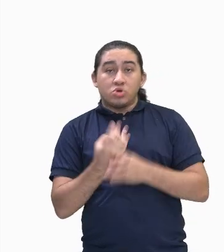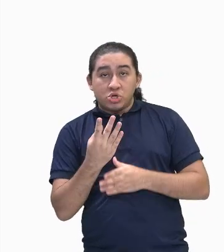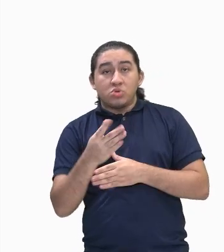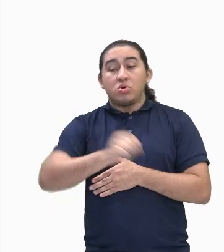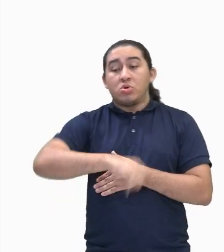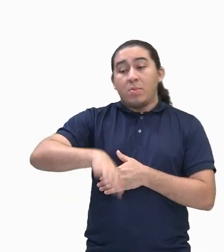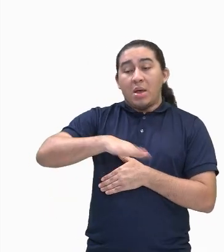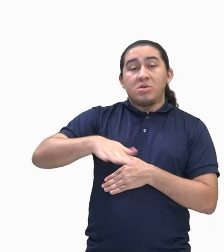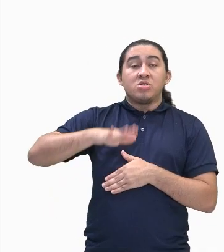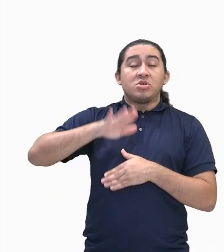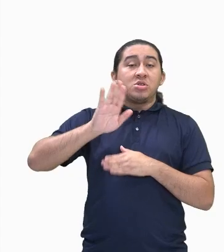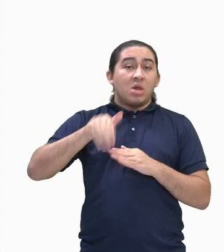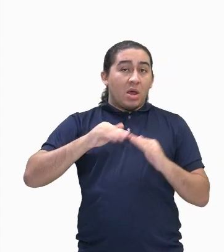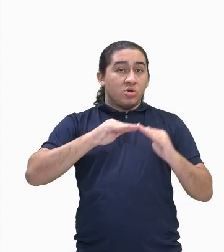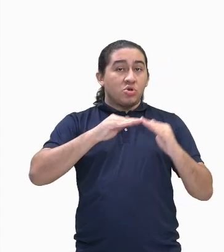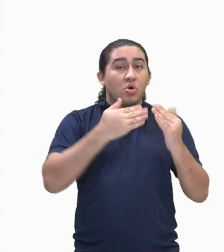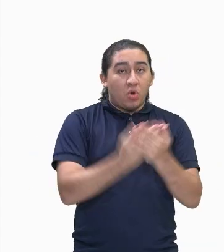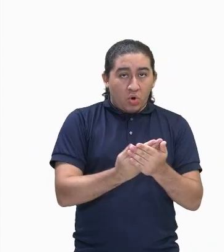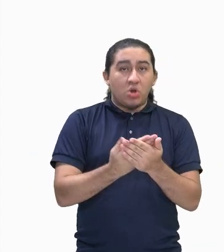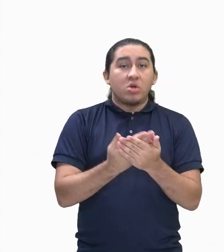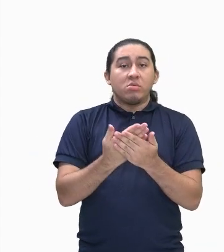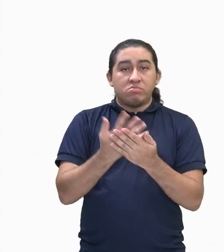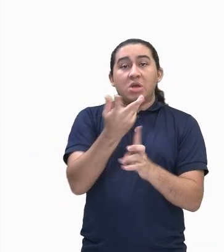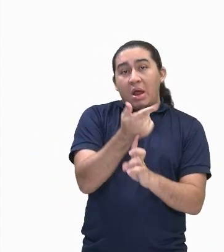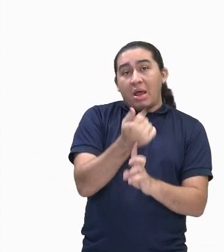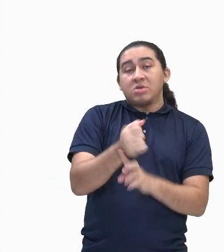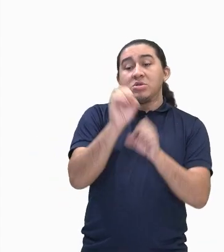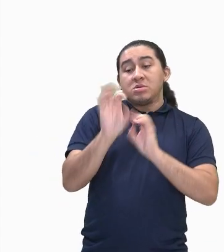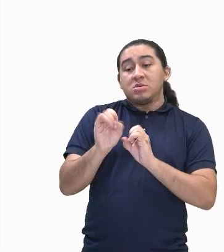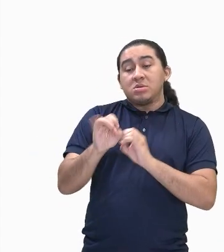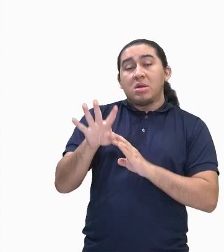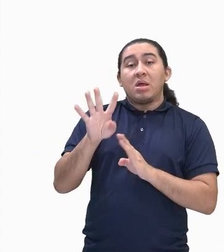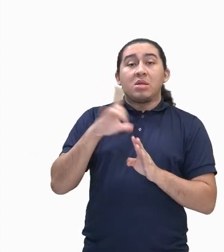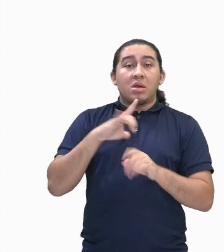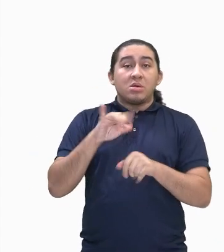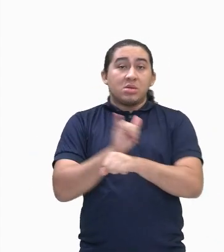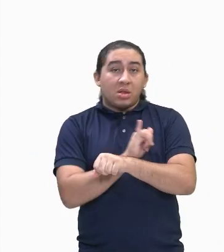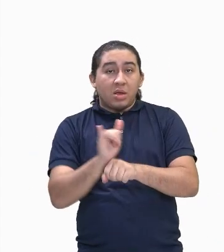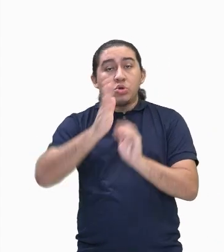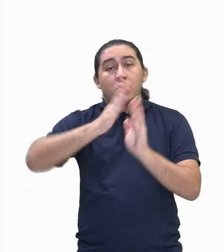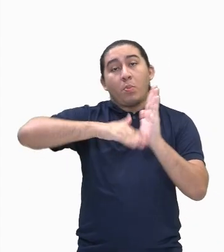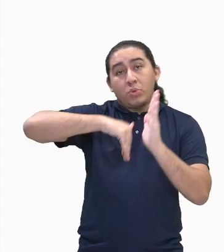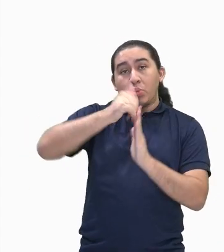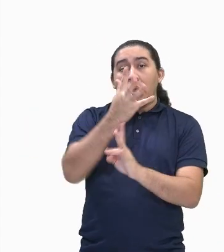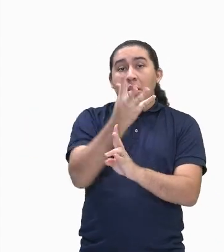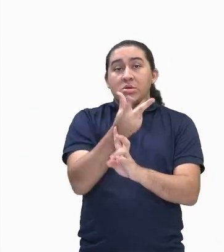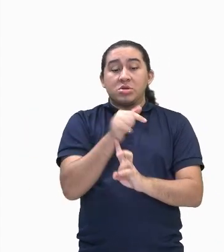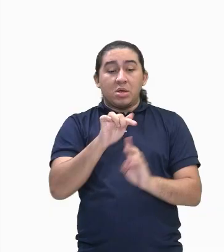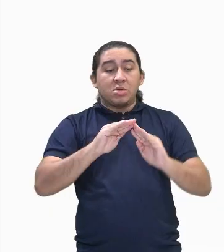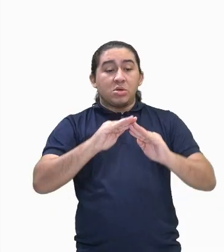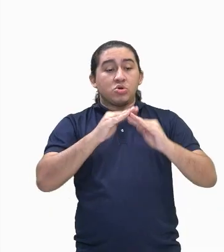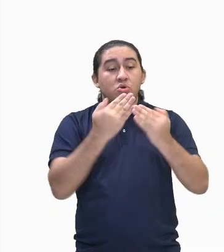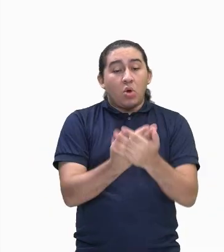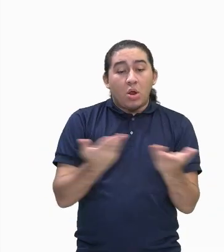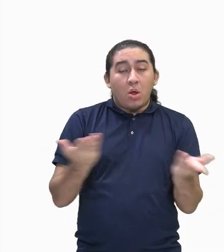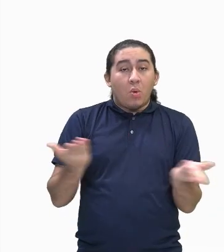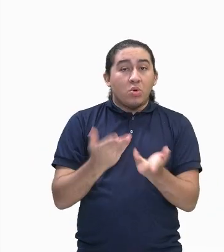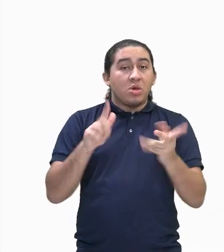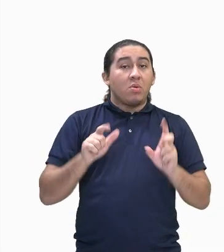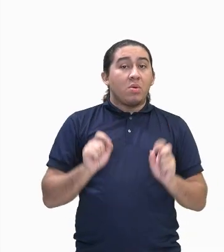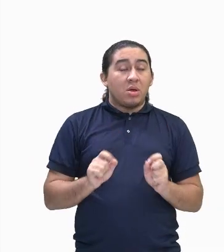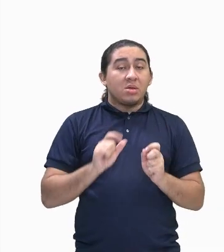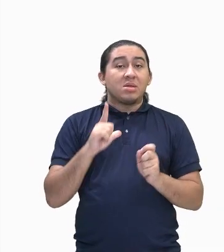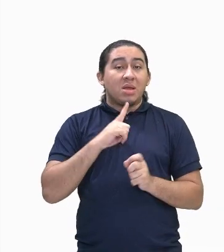se ensinavam técnicas e teorias artísticas. Essas escolas se transformaram em academias de